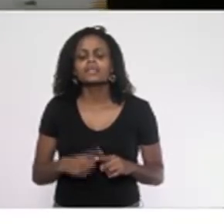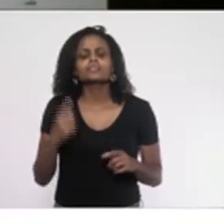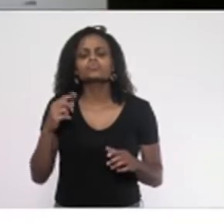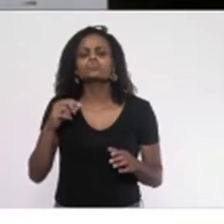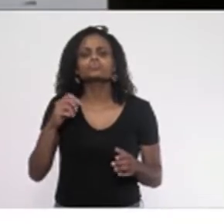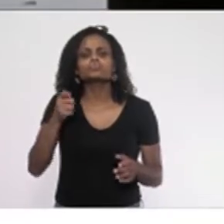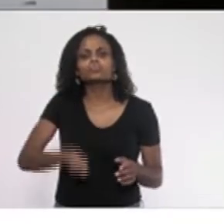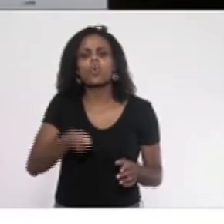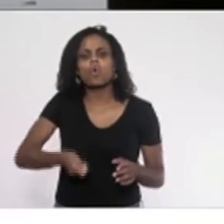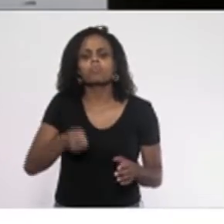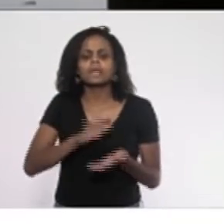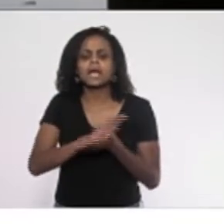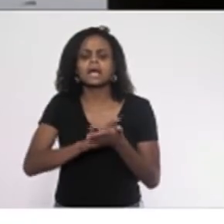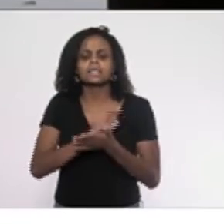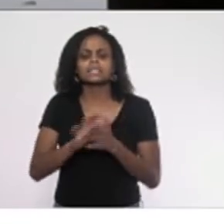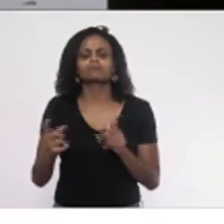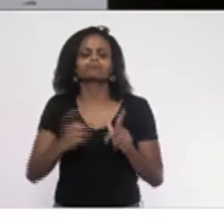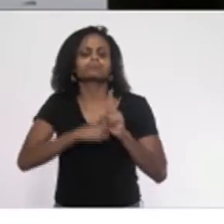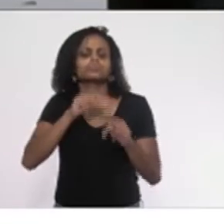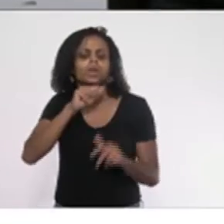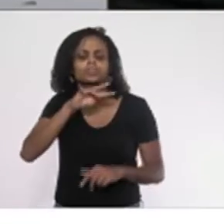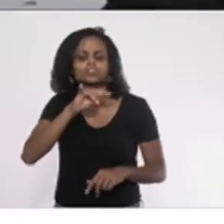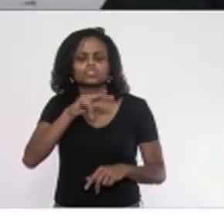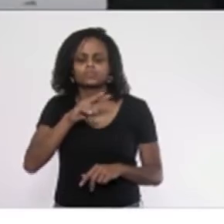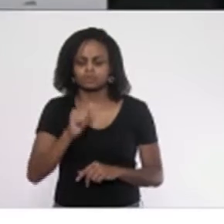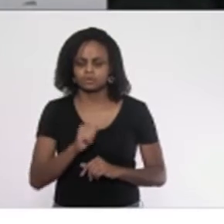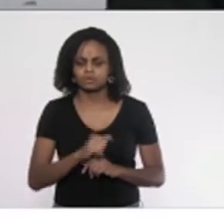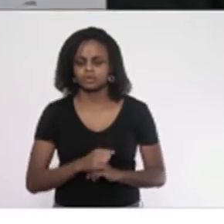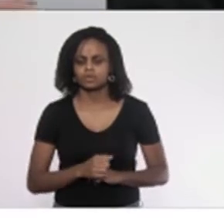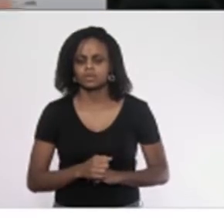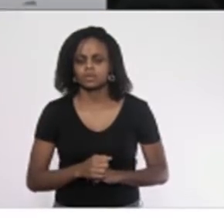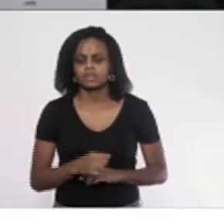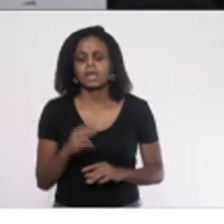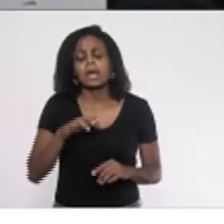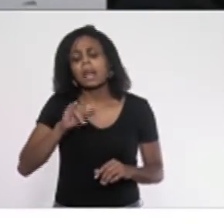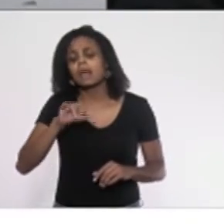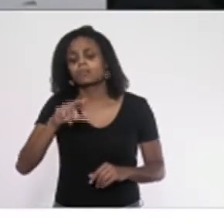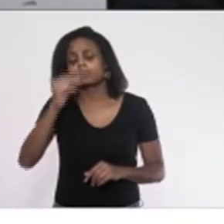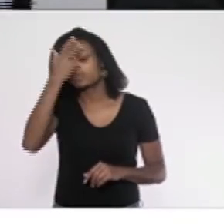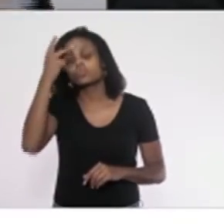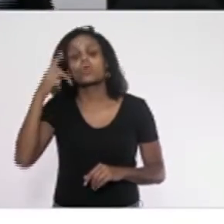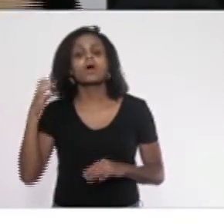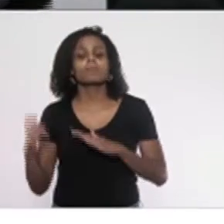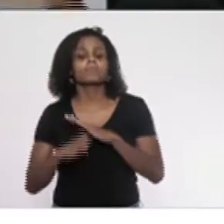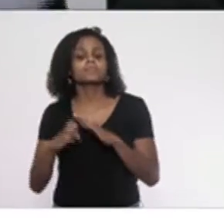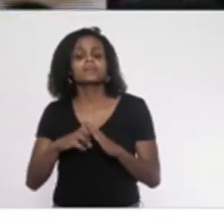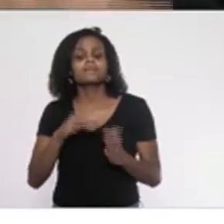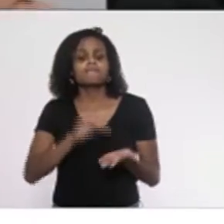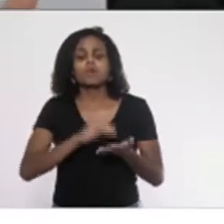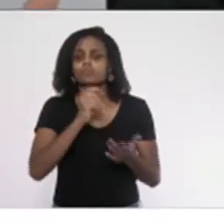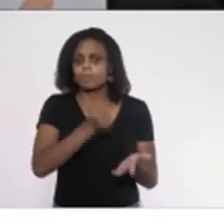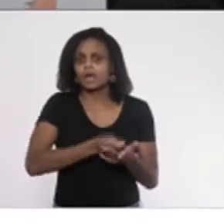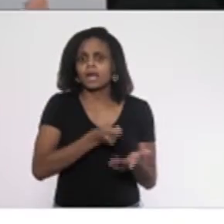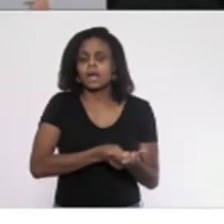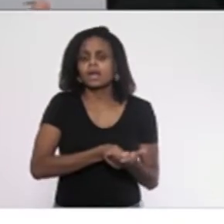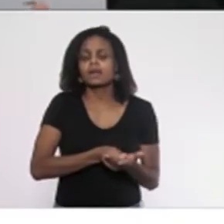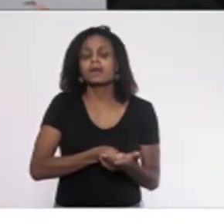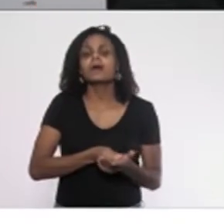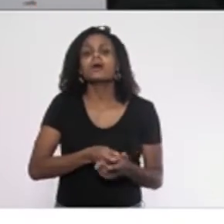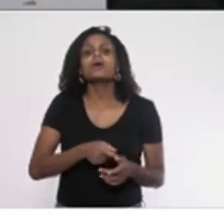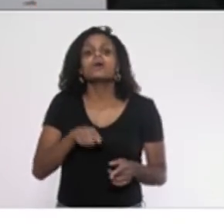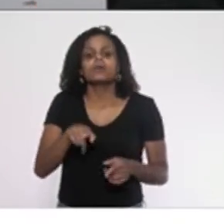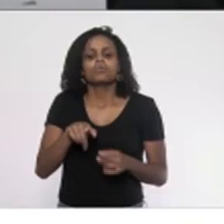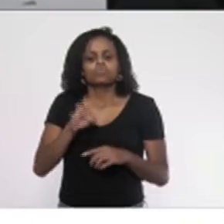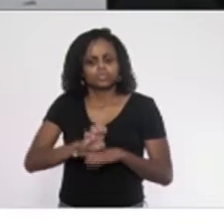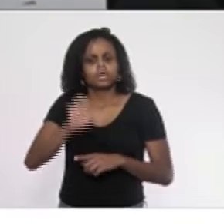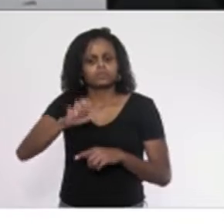dívida ativa. Então, é claro que quem deve, o Estado tem que tornar